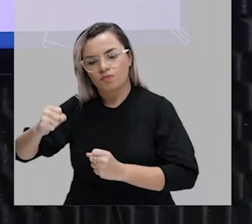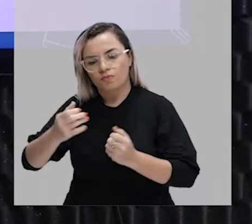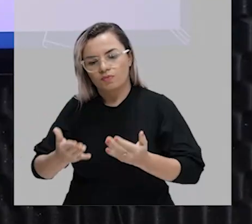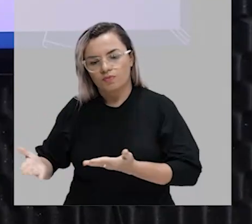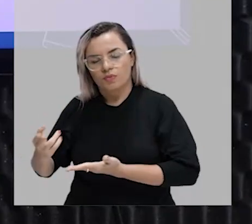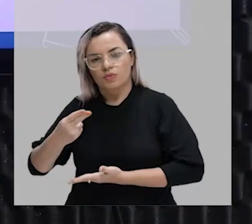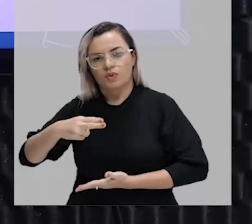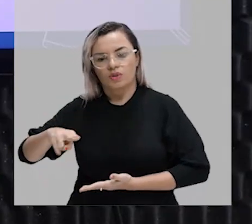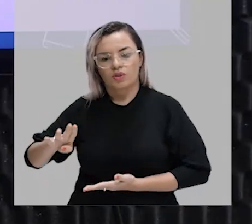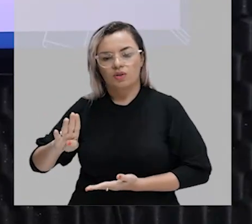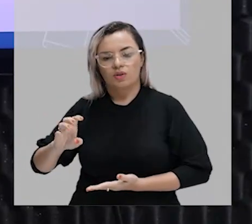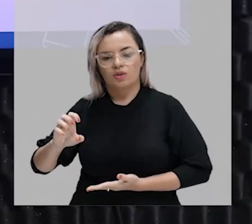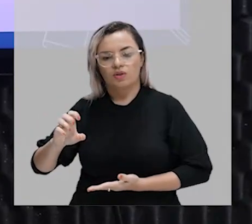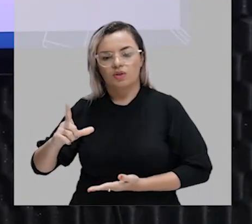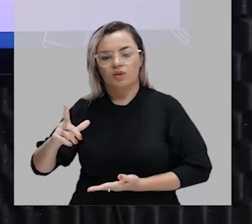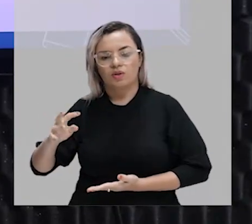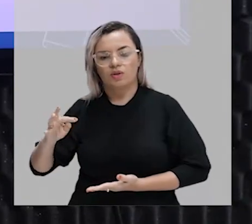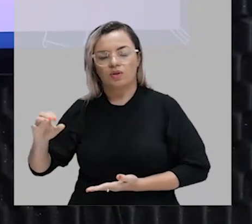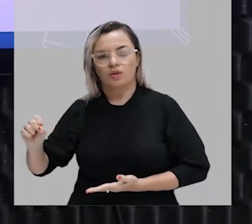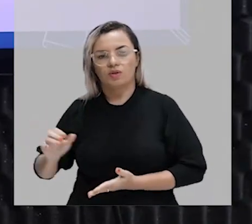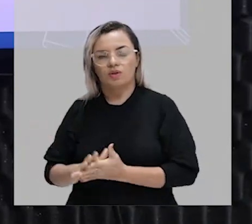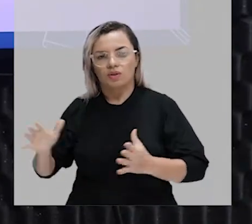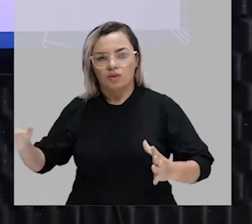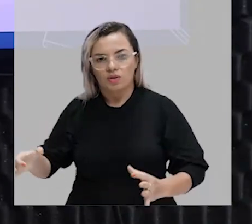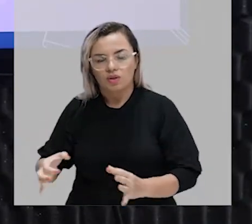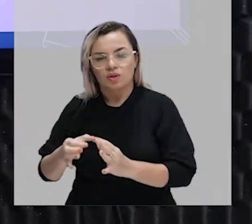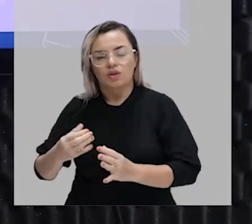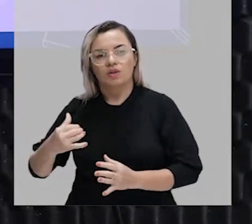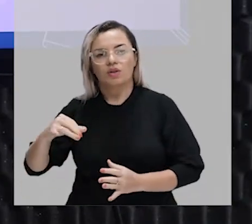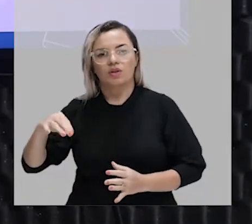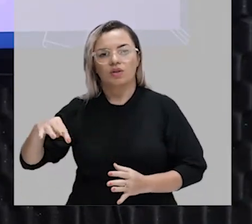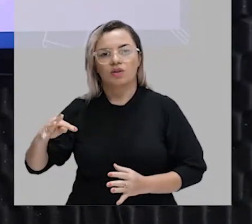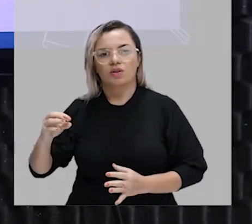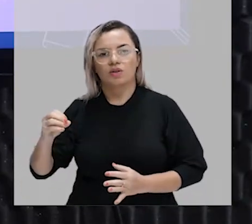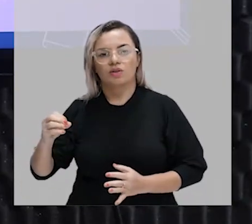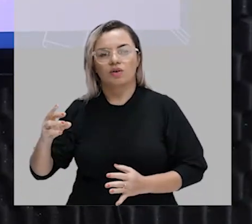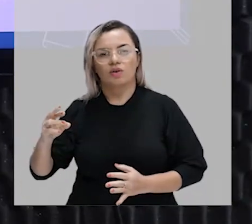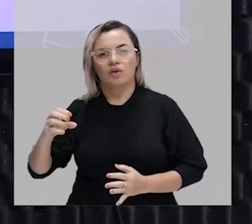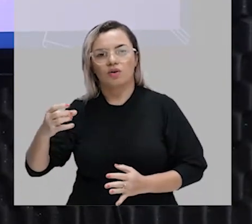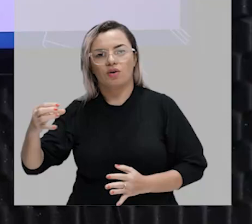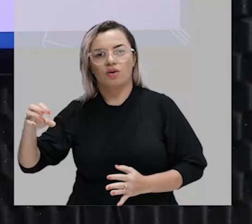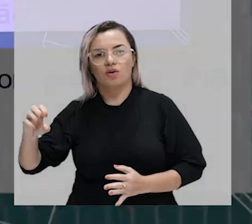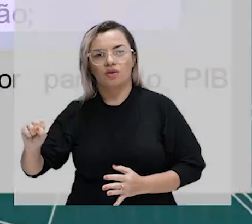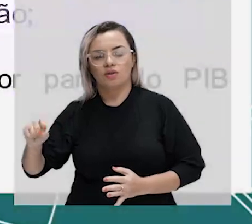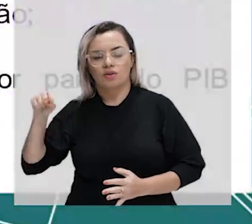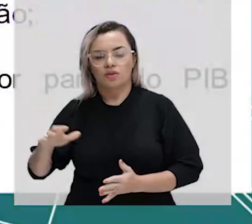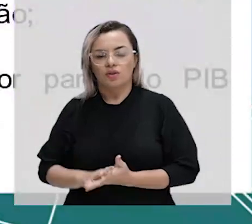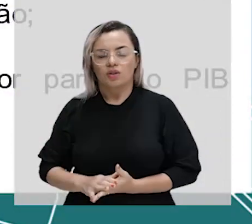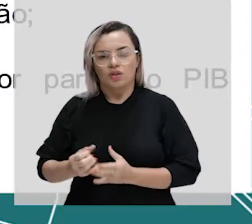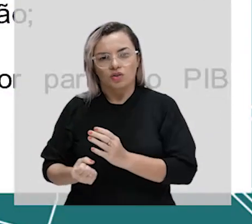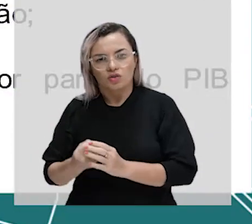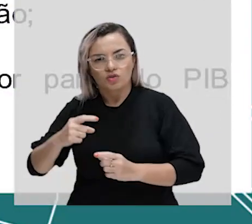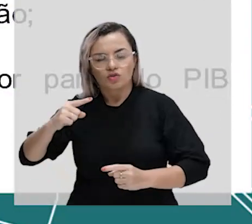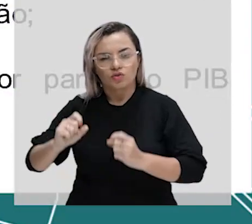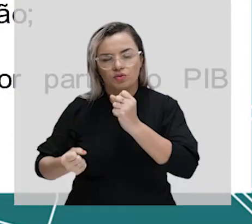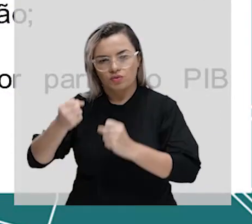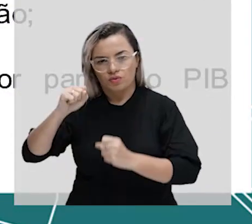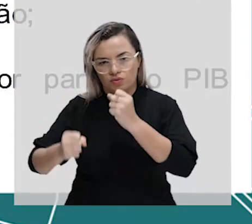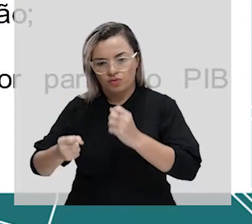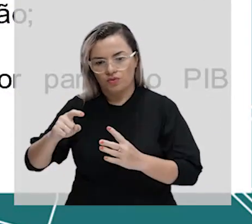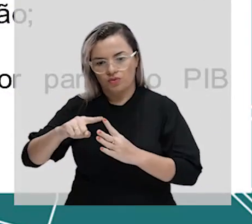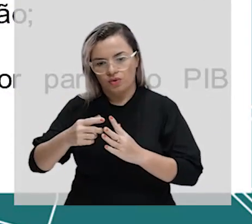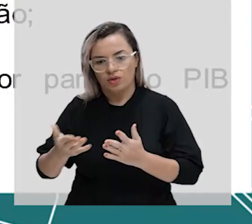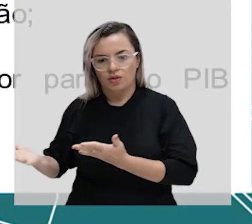belts, que significam cinturões de produção, beleza? Em relação ao primeiro setor, como eu te disse, vai apresentar um setor